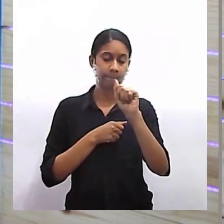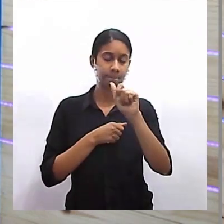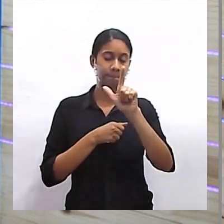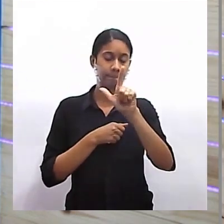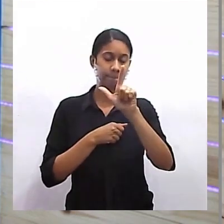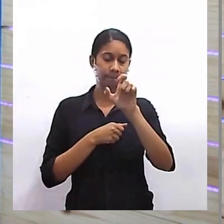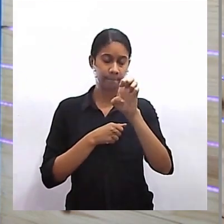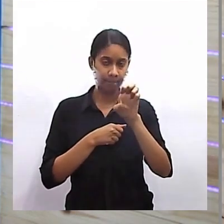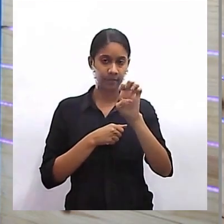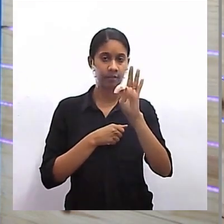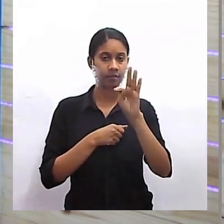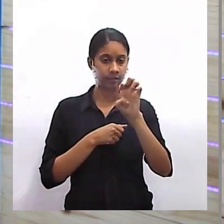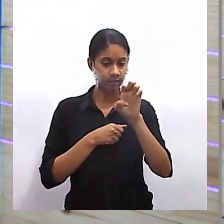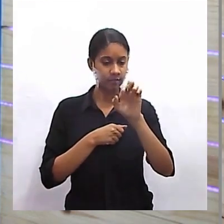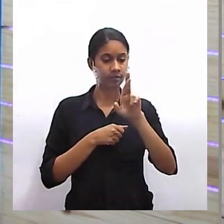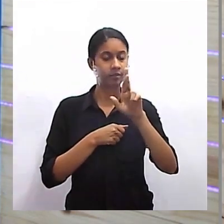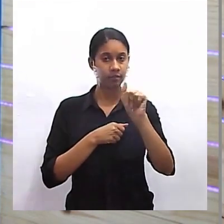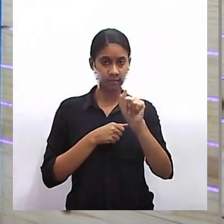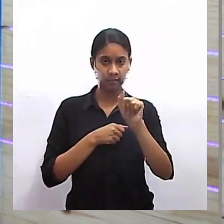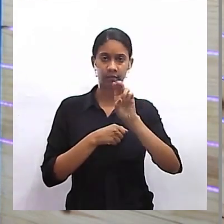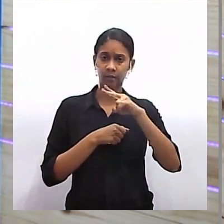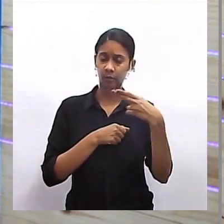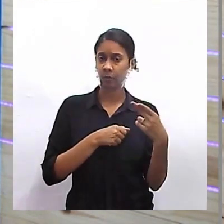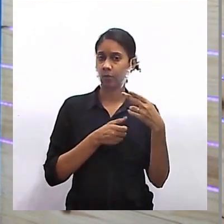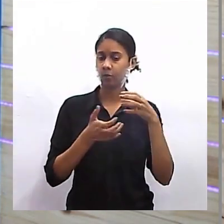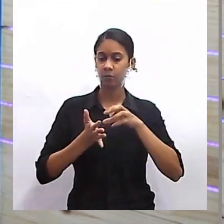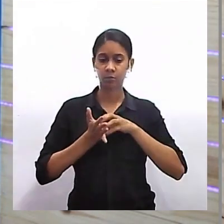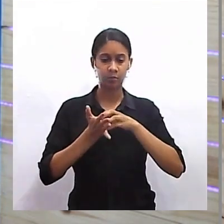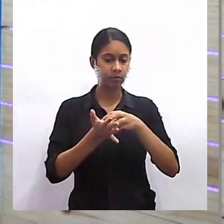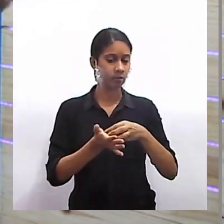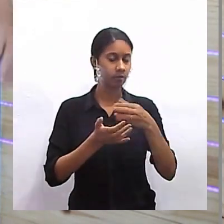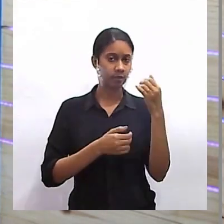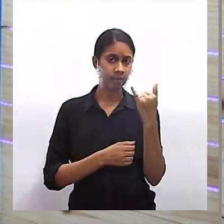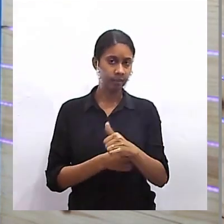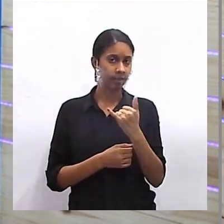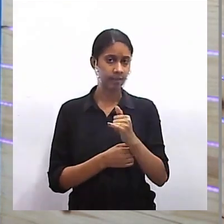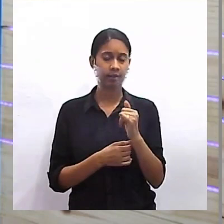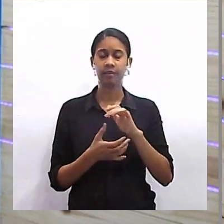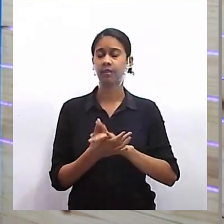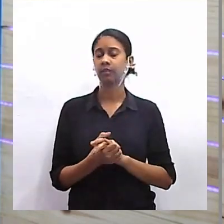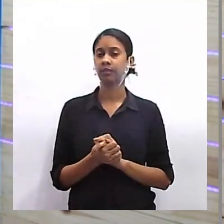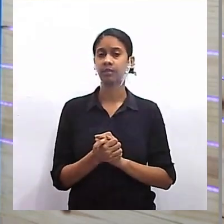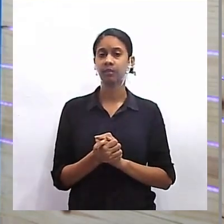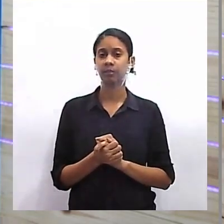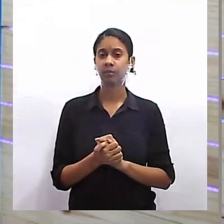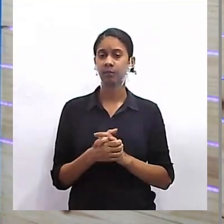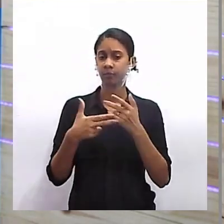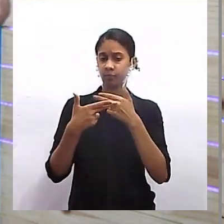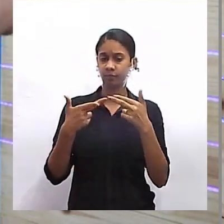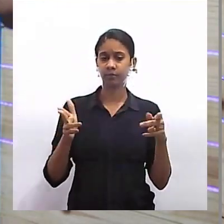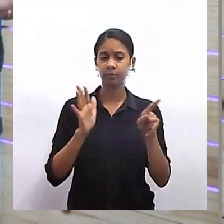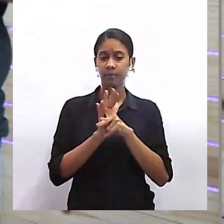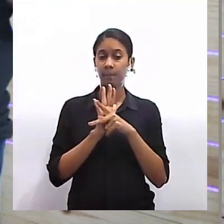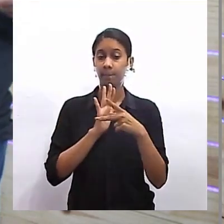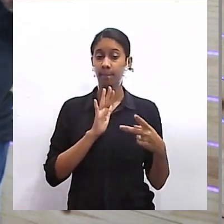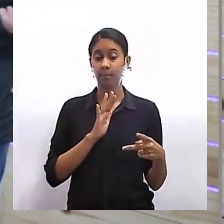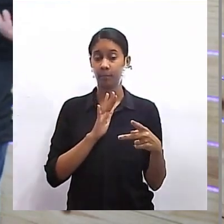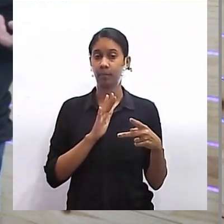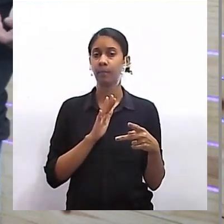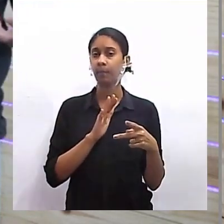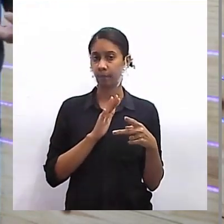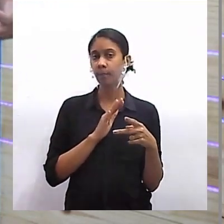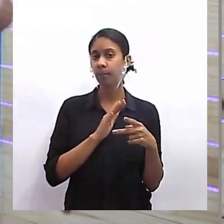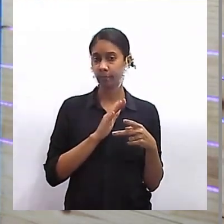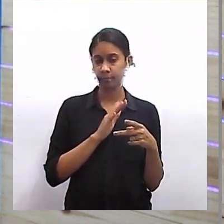veículo elétrico para transportar vários carrinhos, tipo como se fosse uma feira mesmo,